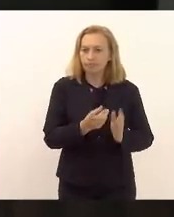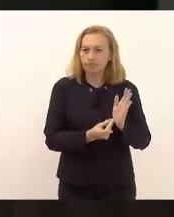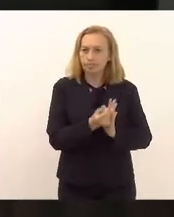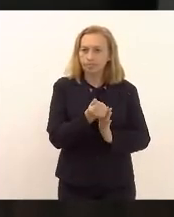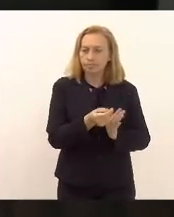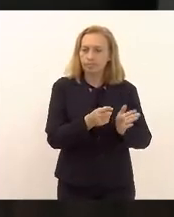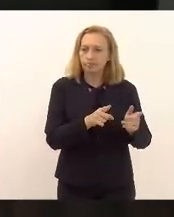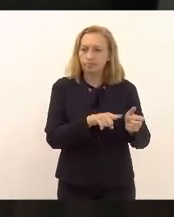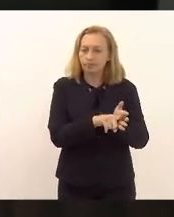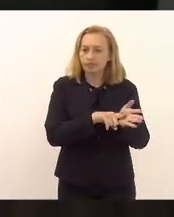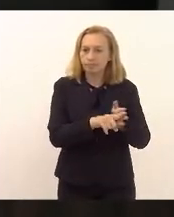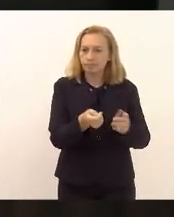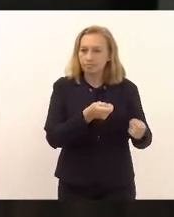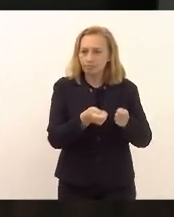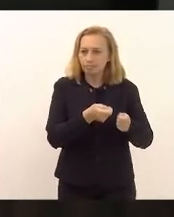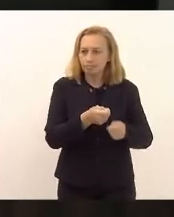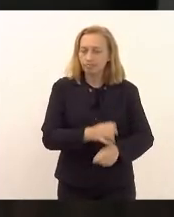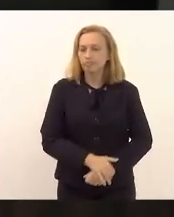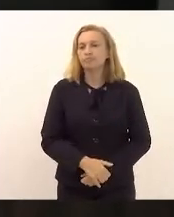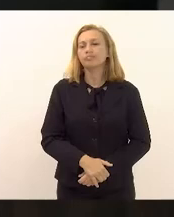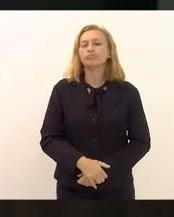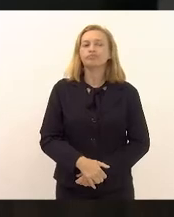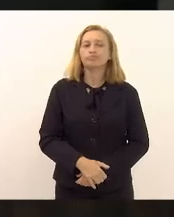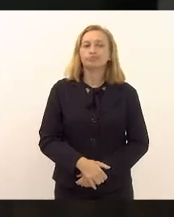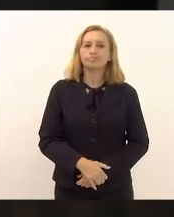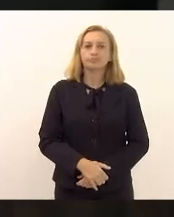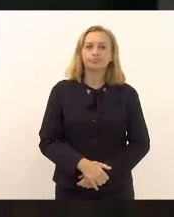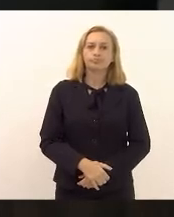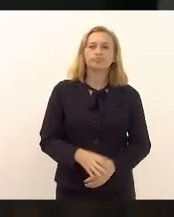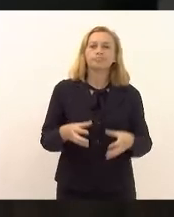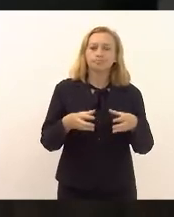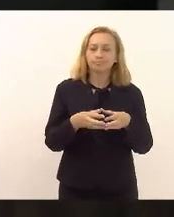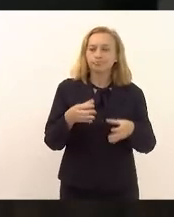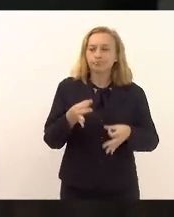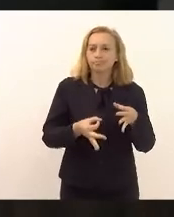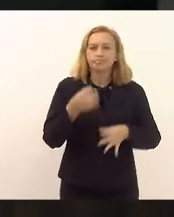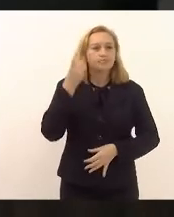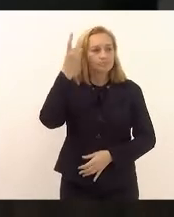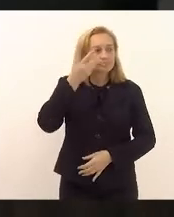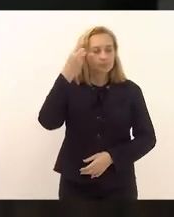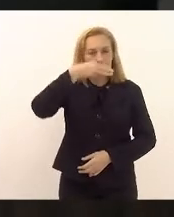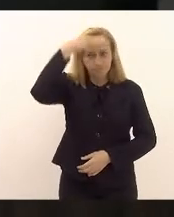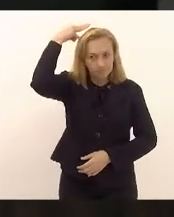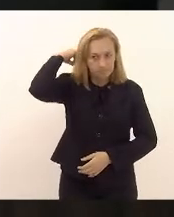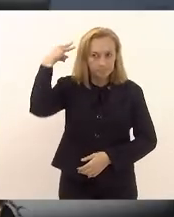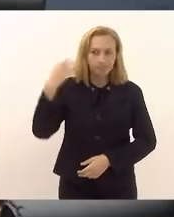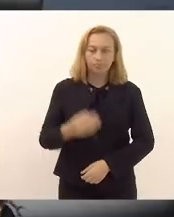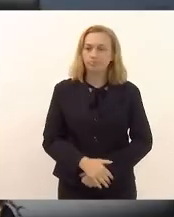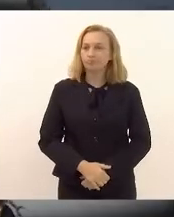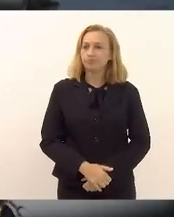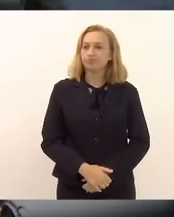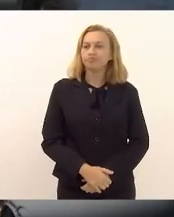Finanças, Fiscalização Financeira e Controle. Para emitir parecer pela Comissão de Constituição e Justiça, deputado Márcio Pacheco.